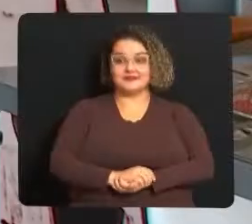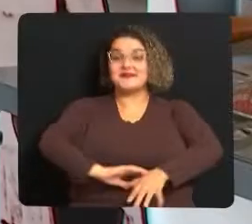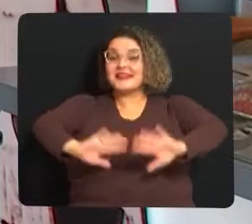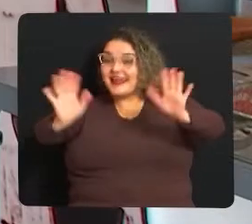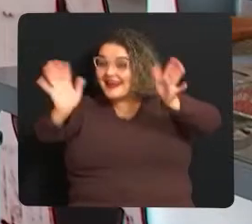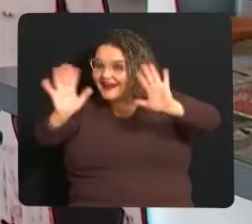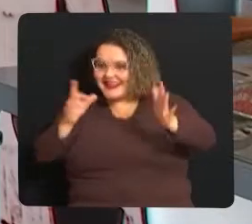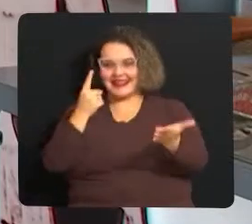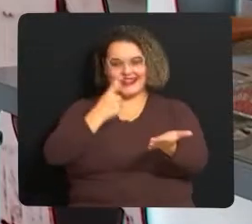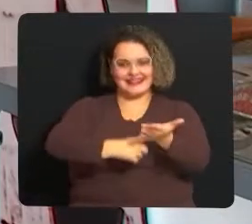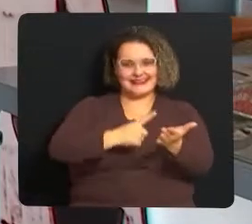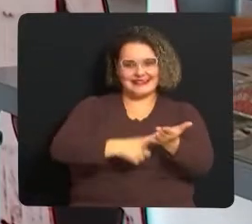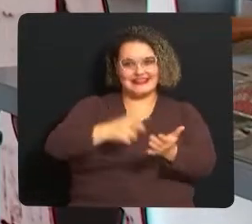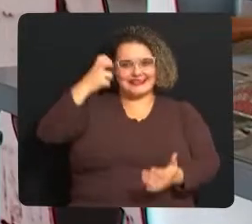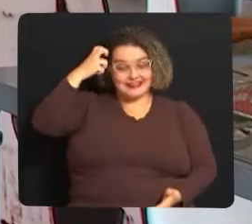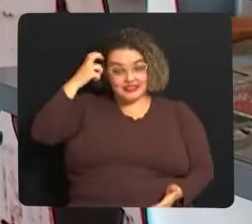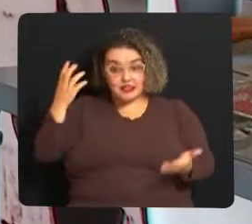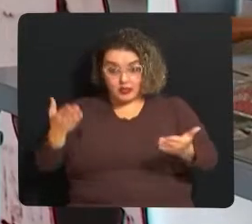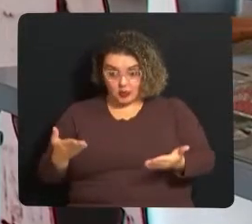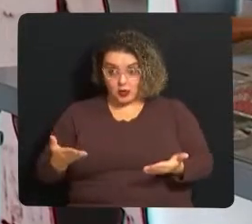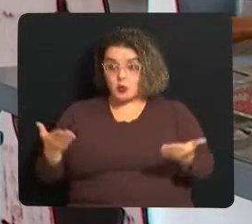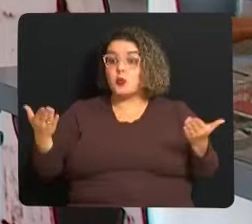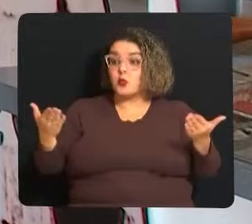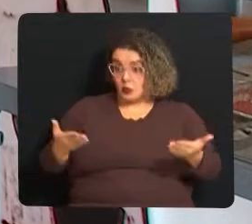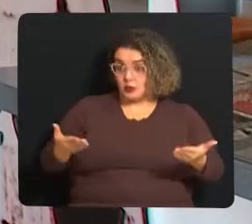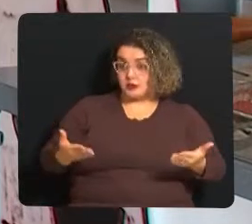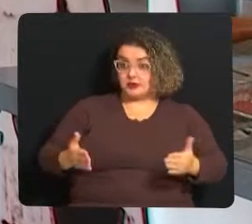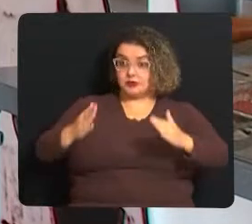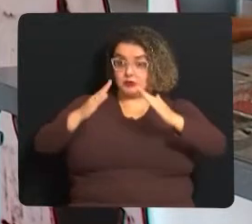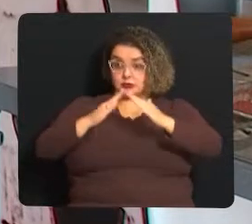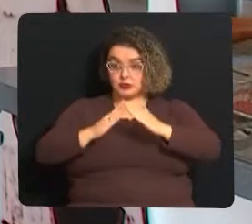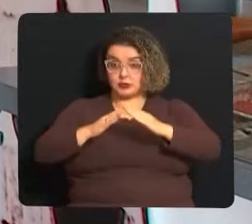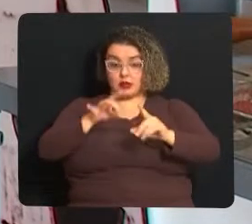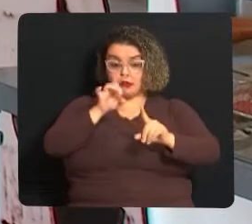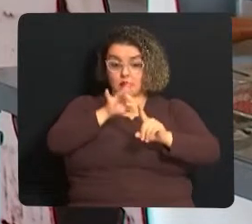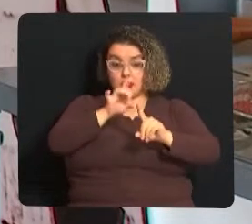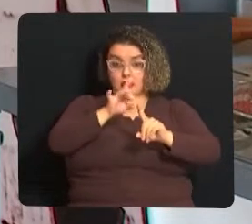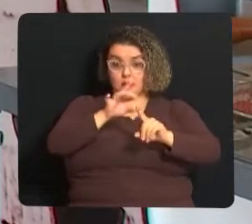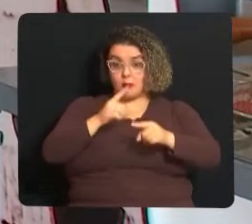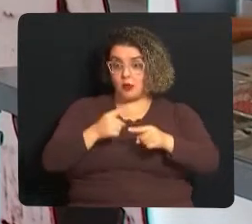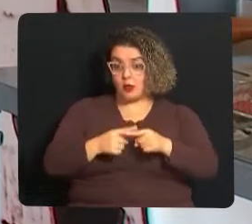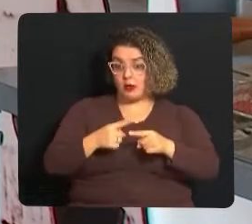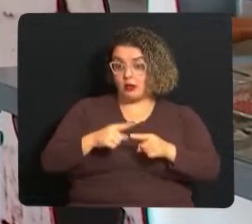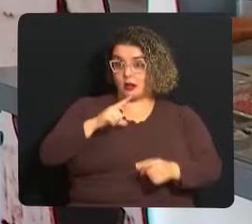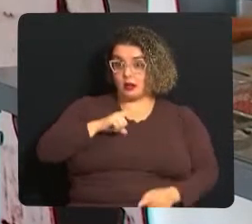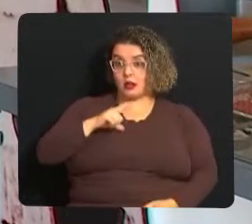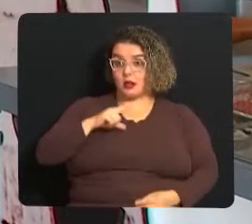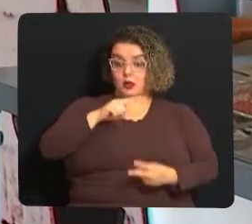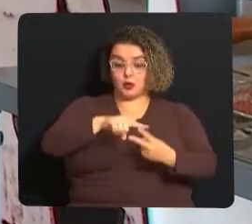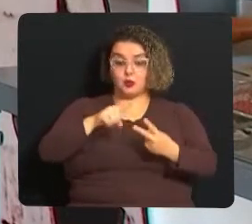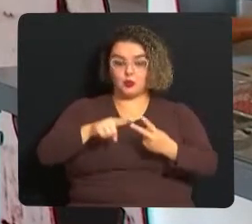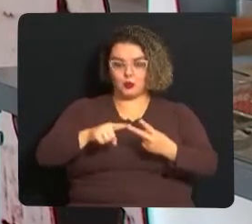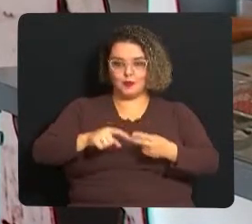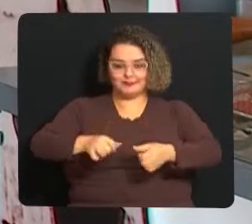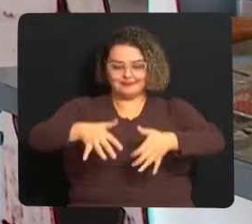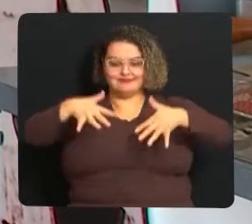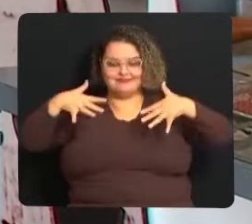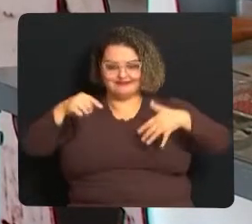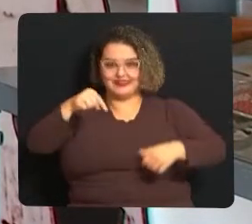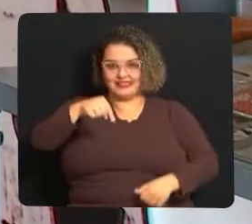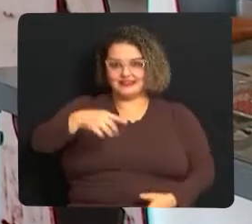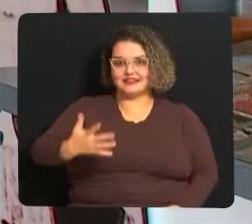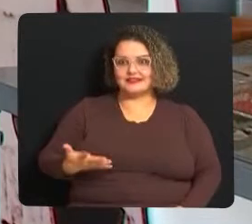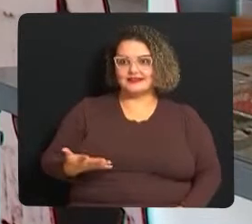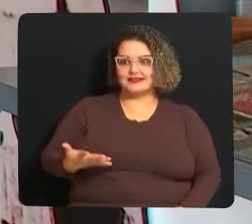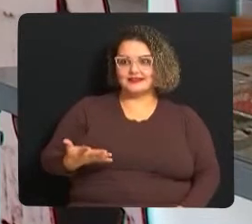Olá, Agenda Cultural no ar! E hoje eu estou aqui na Casa de Vidro, isso porque nós teremos duas atrações aqui.